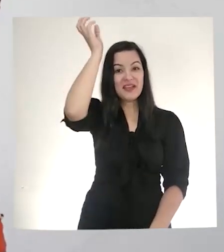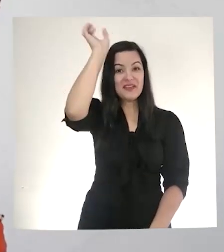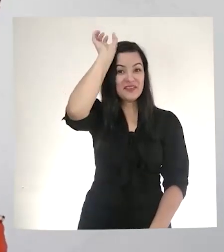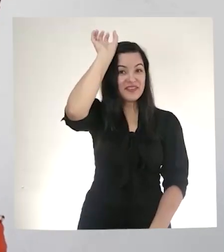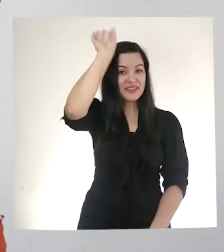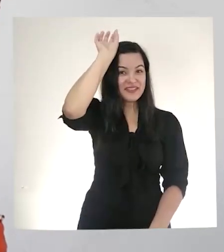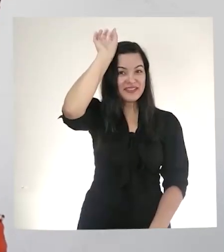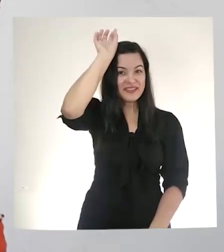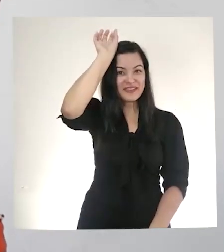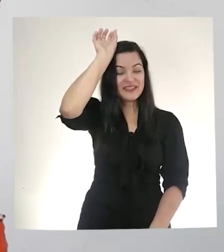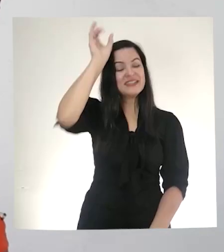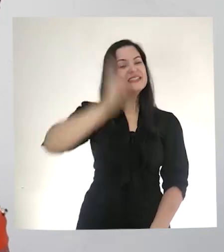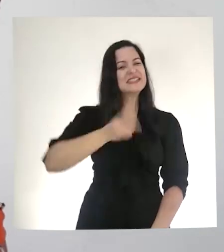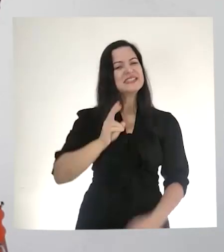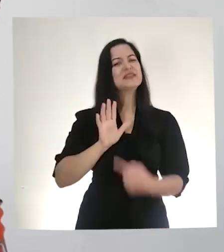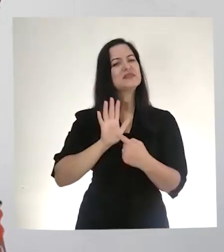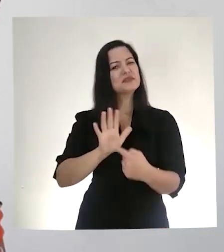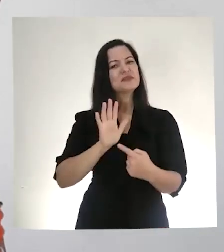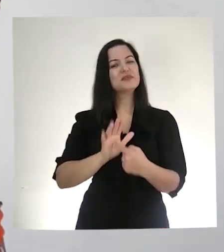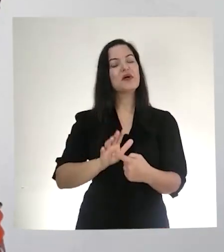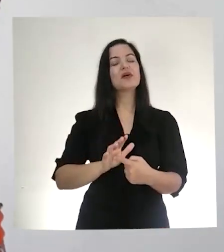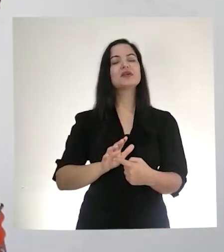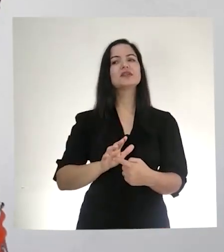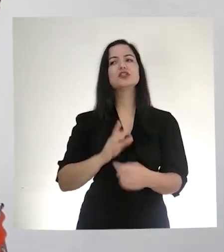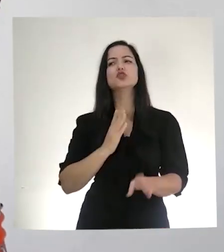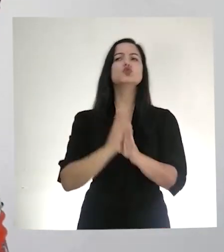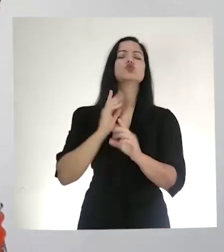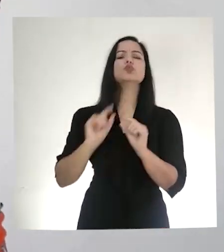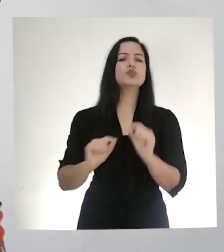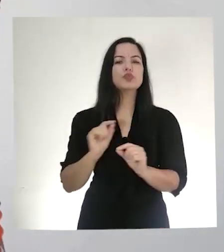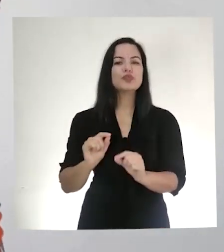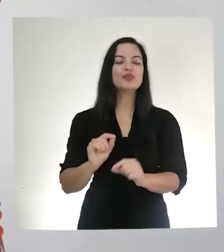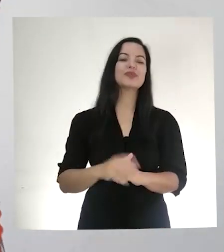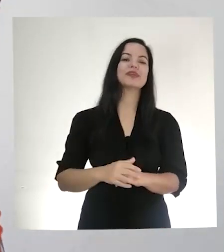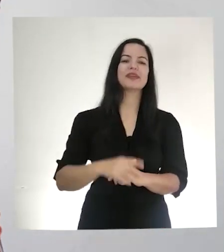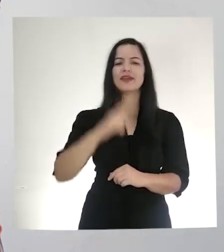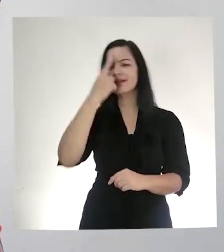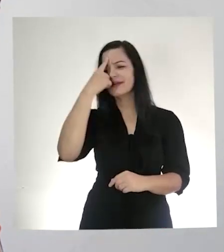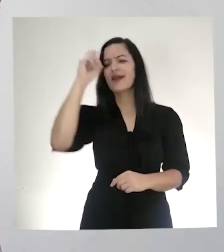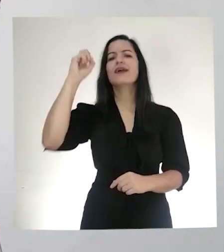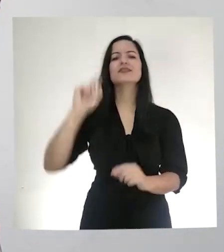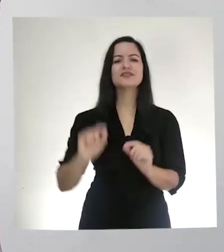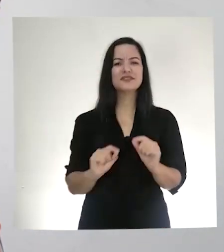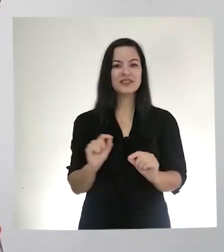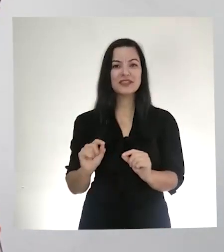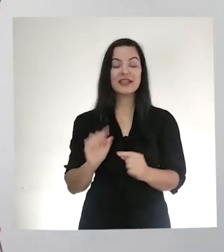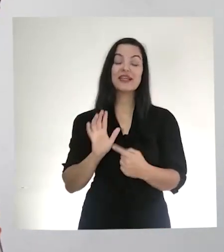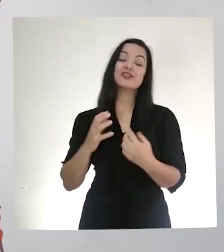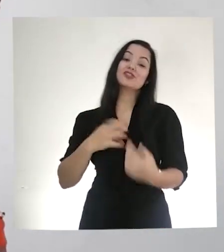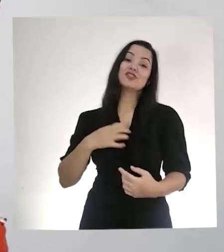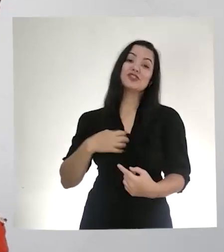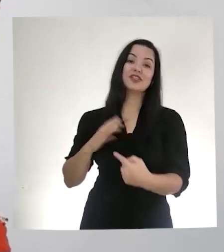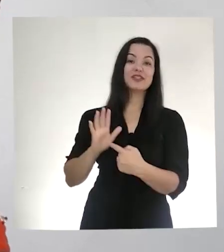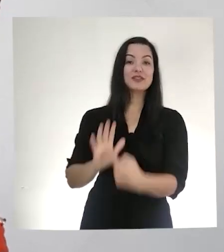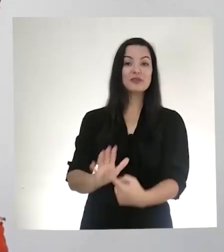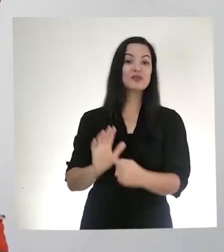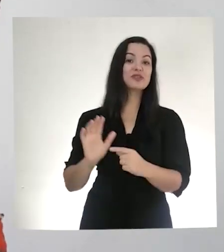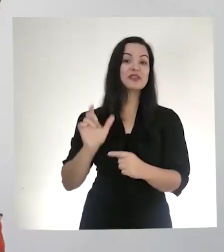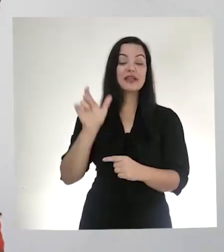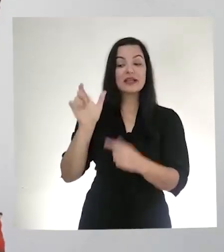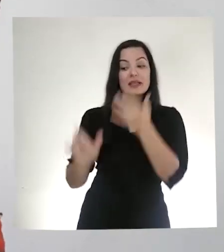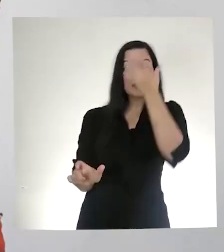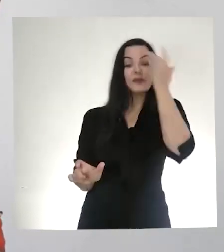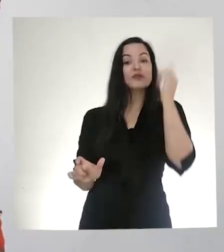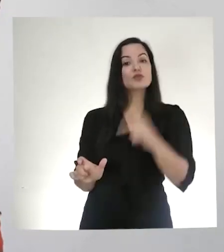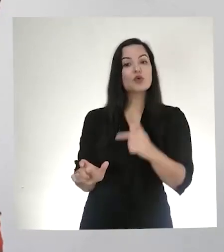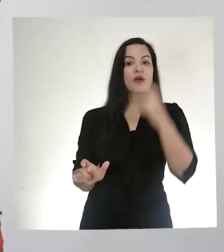quase todos os dias. As adivinhações, elas eram uma forma das pessoas mostrarem